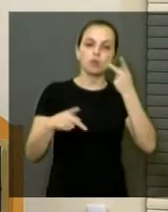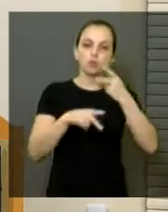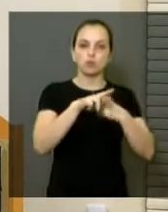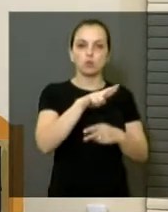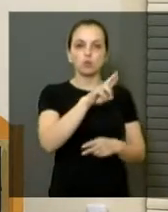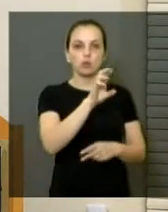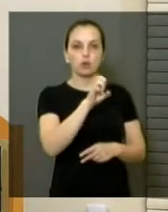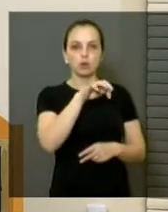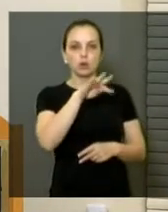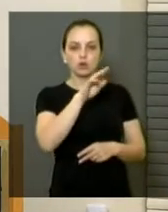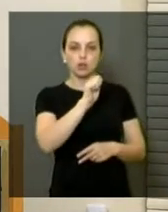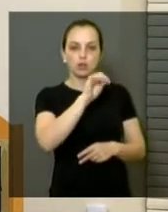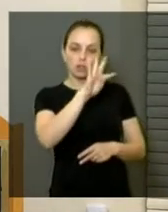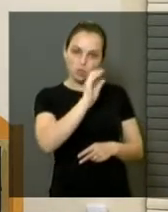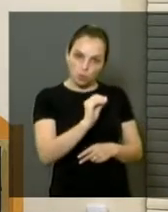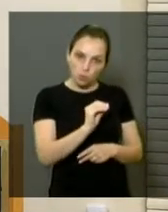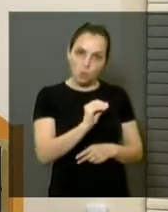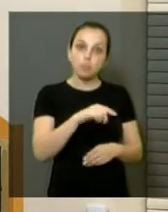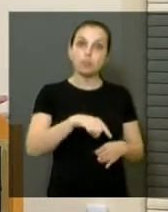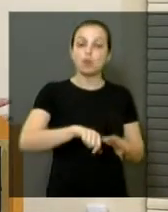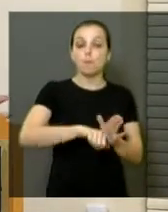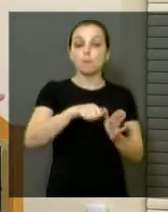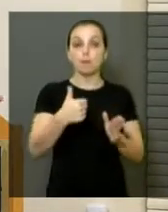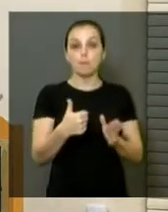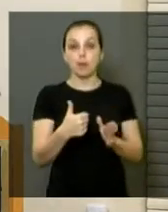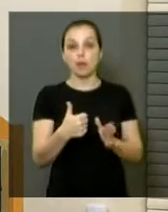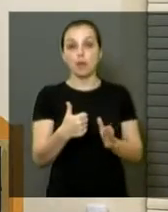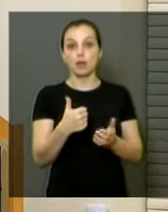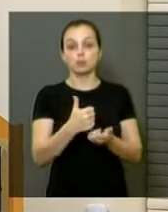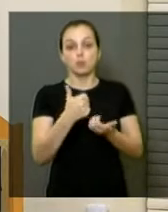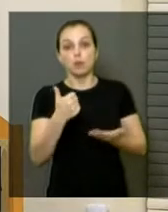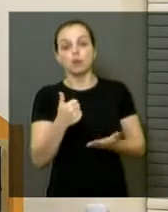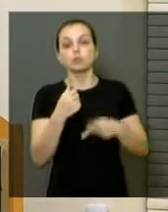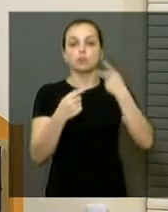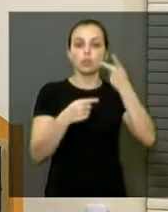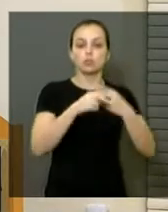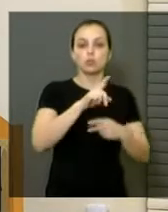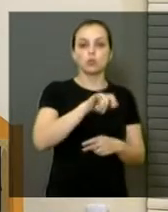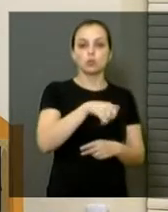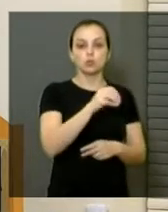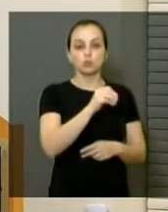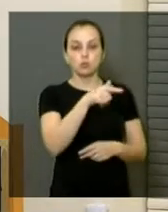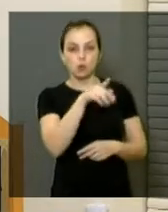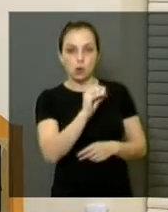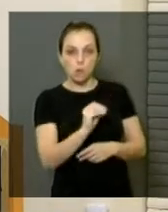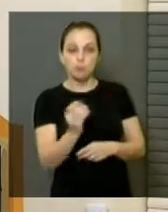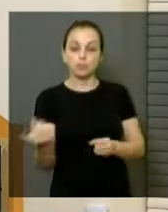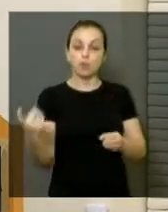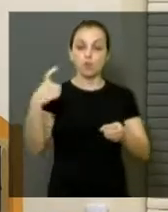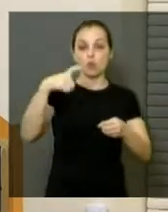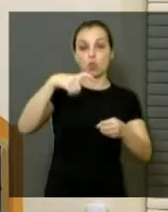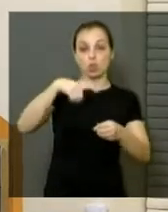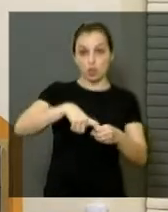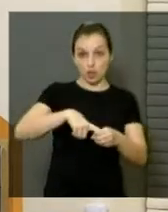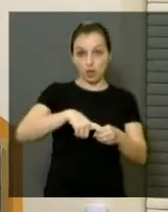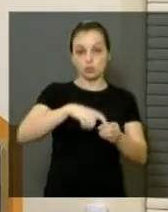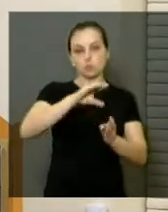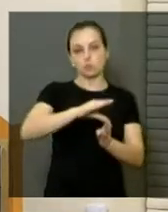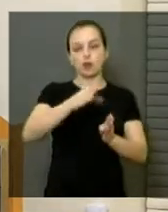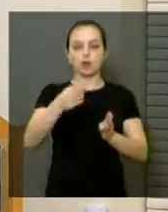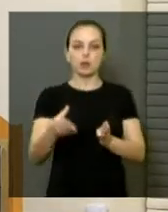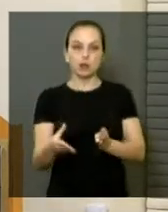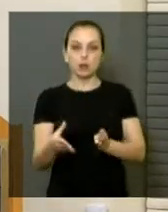que é o primeiro suplente da vaga do João Farias, o vereador licenciado João Farias, não só voltasse imediatamente para a